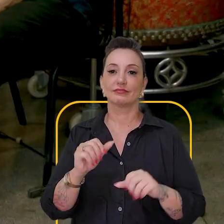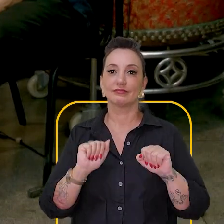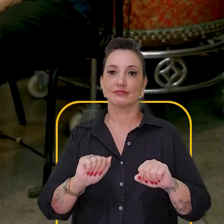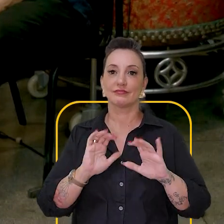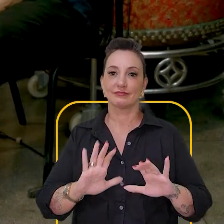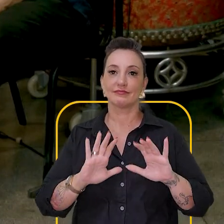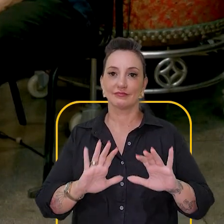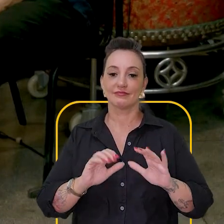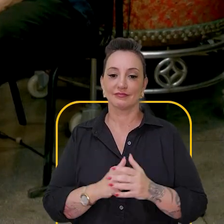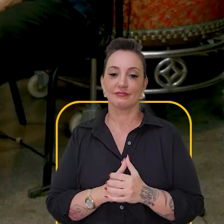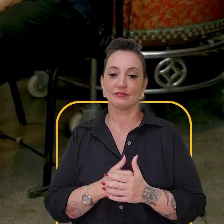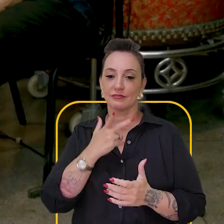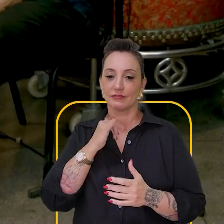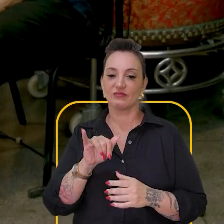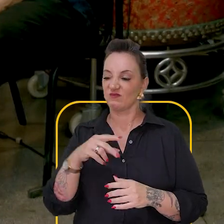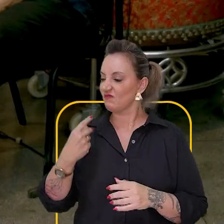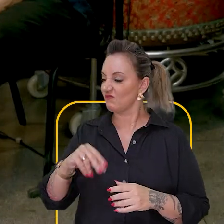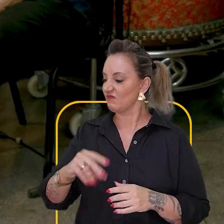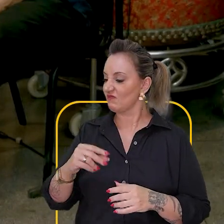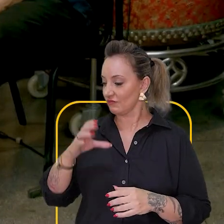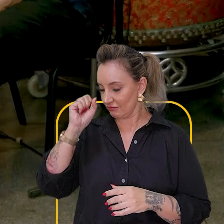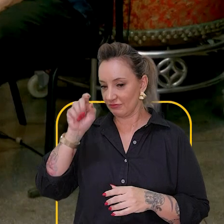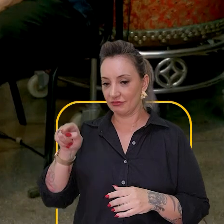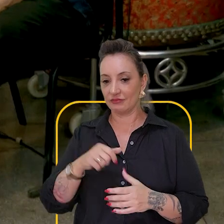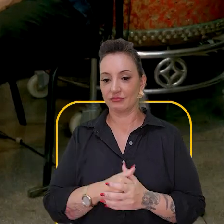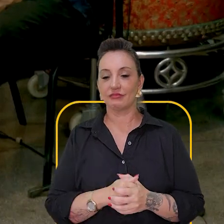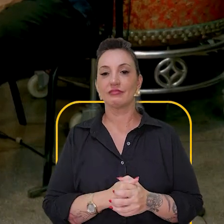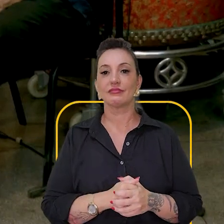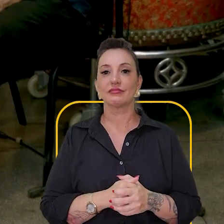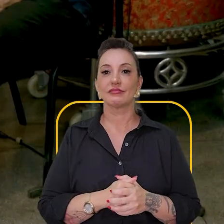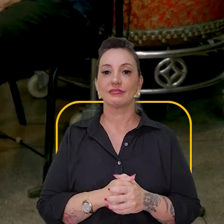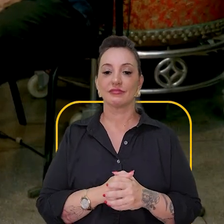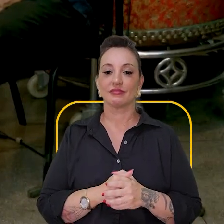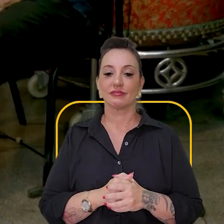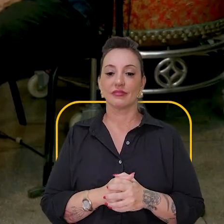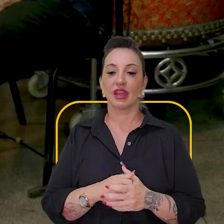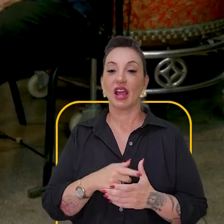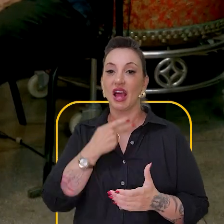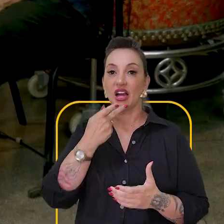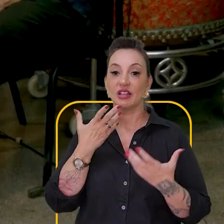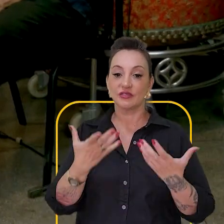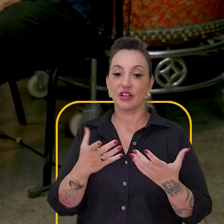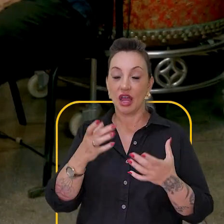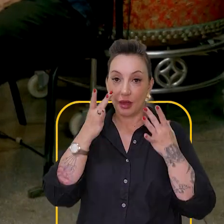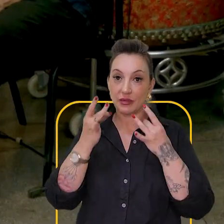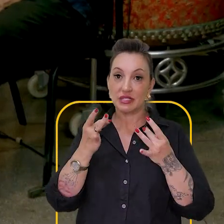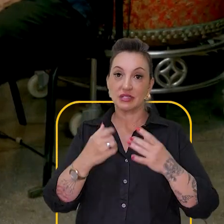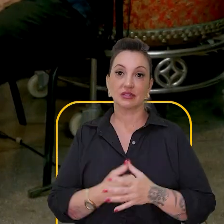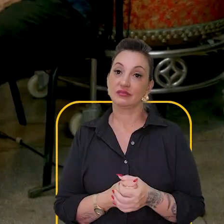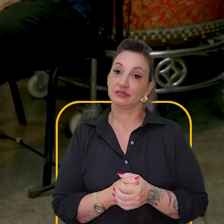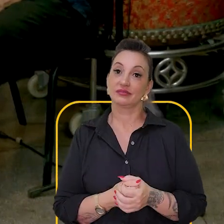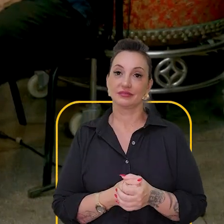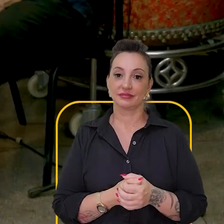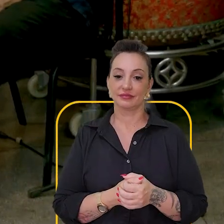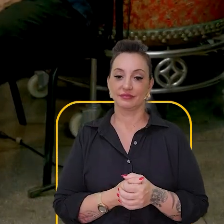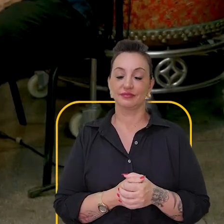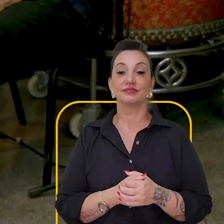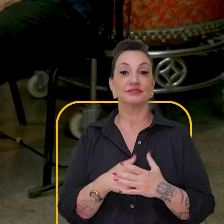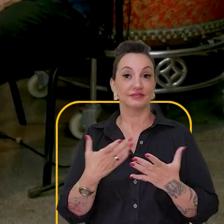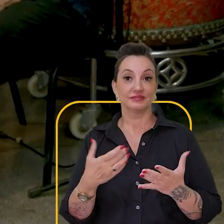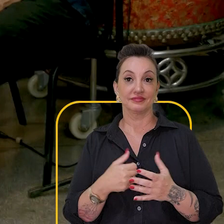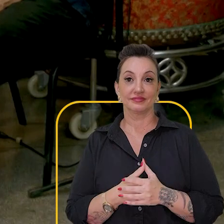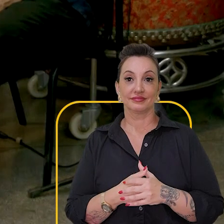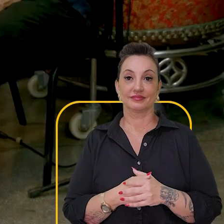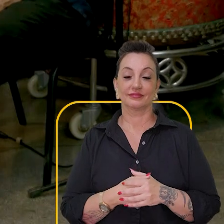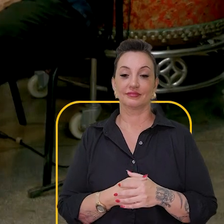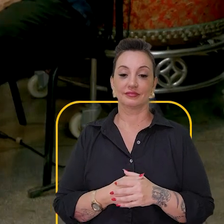pagou aí o pai dele falou isso mesmo assim ele aprende eu canso de falar para ele que ele tem que prestar atenção então